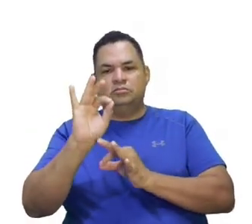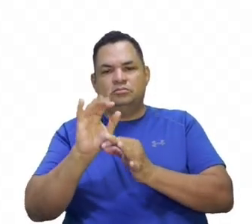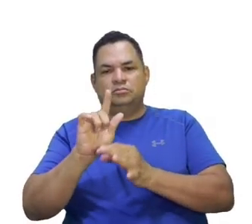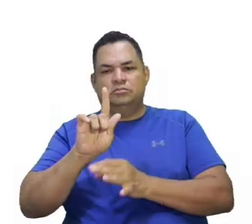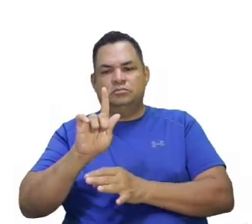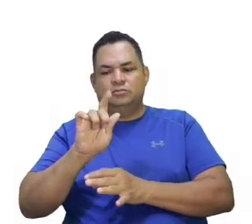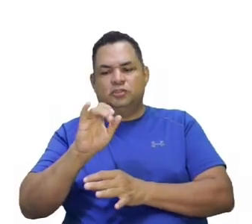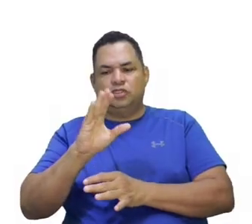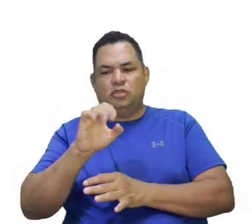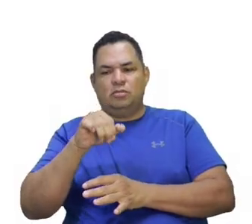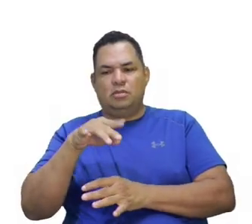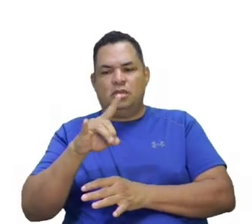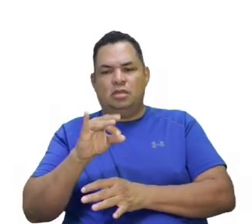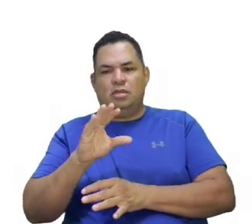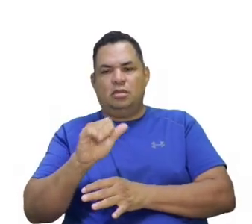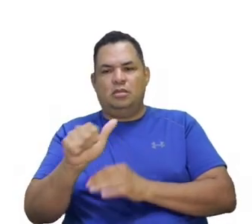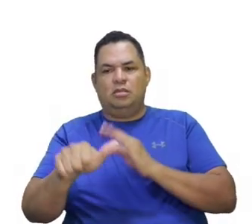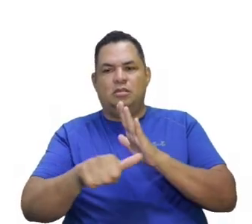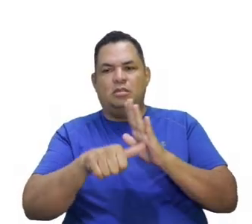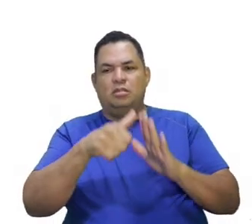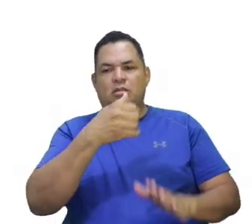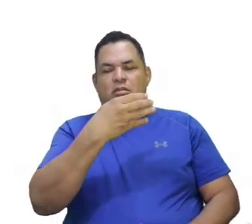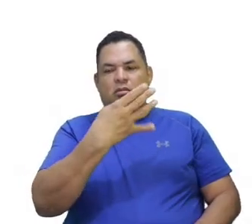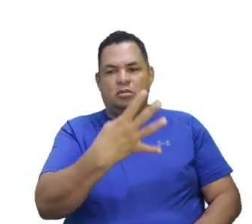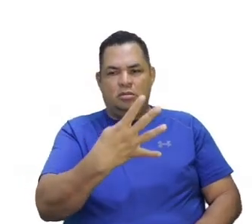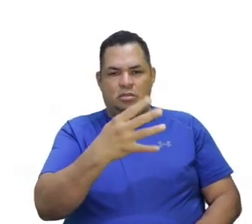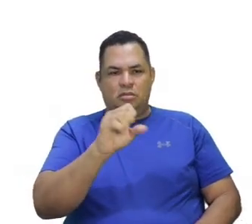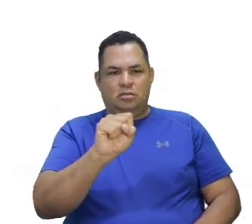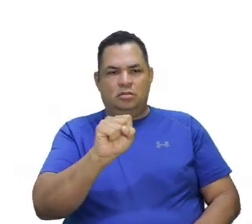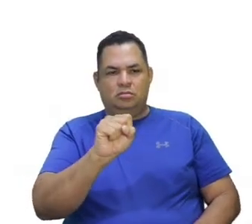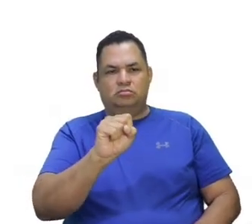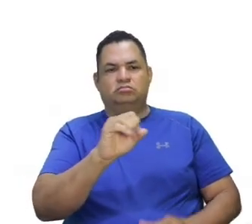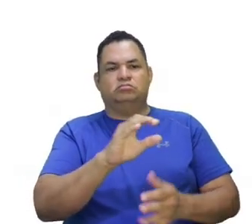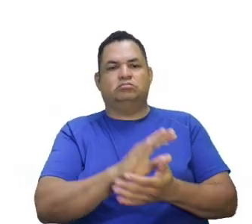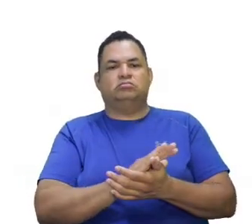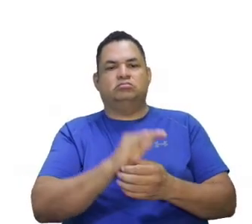geométrica. Primeiro o 4s, de